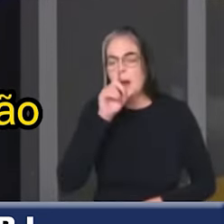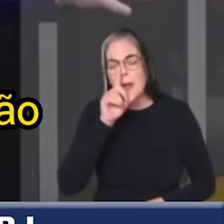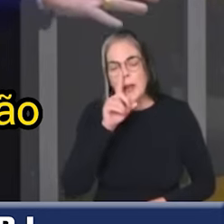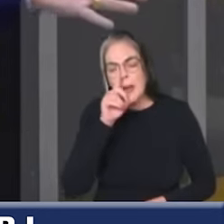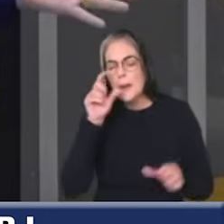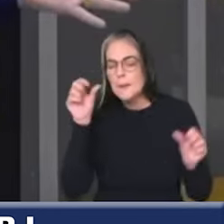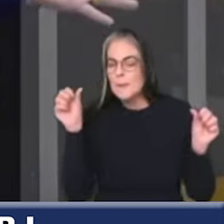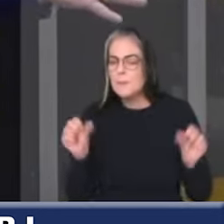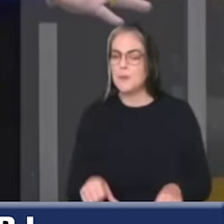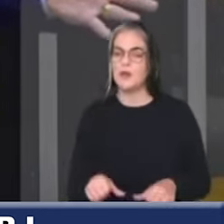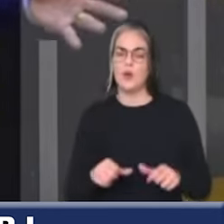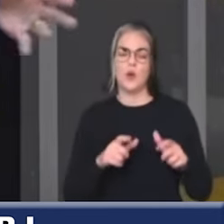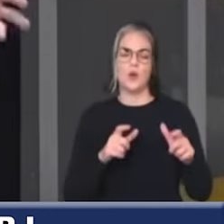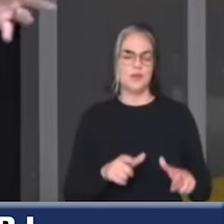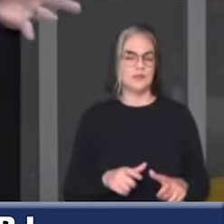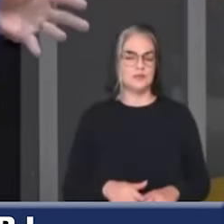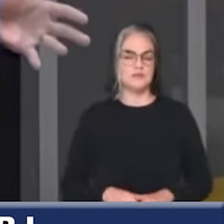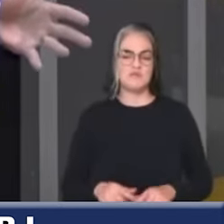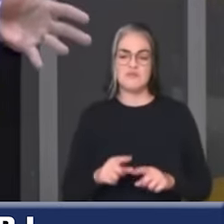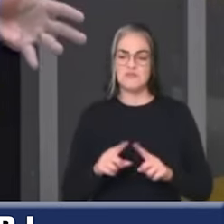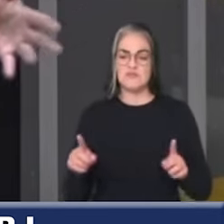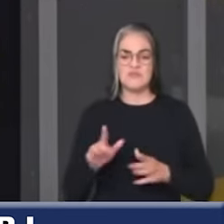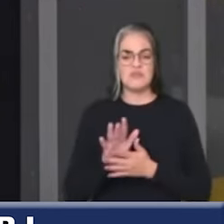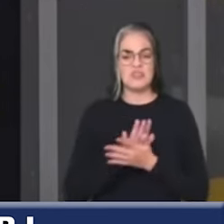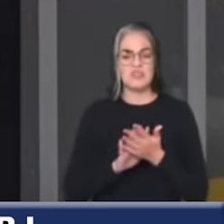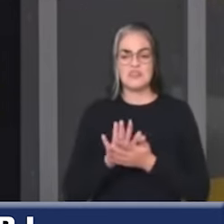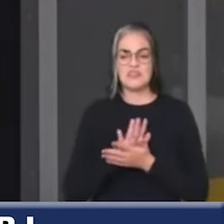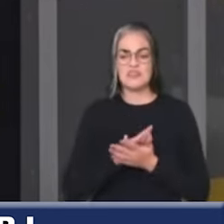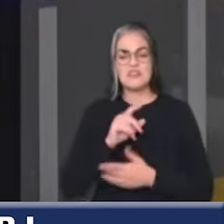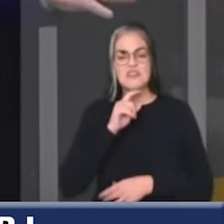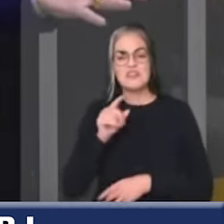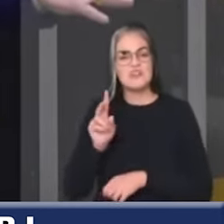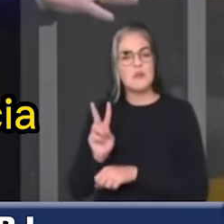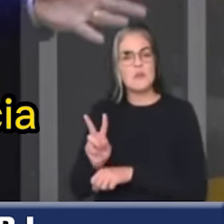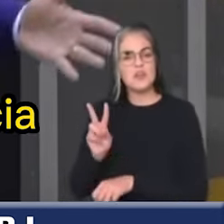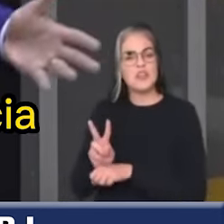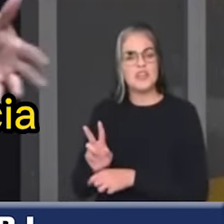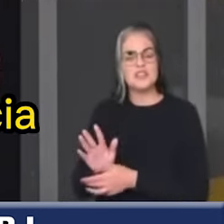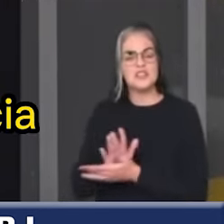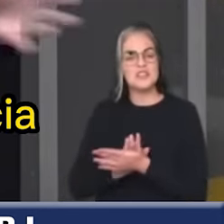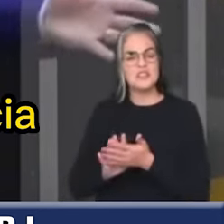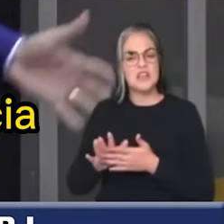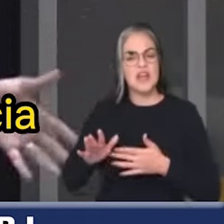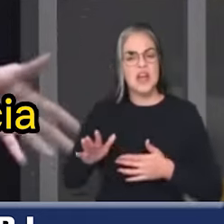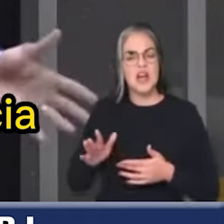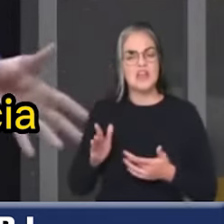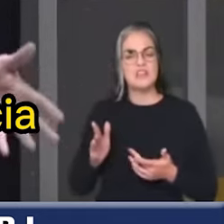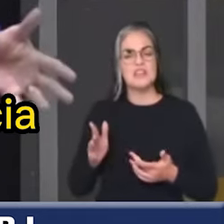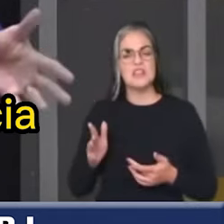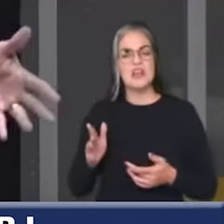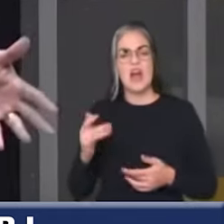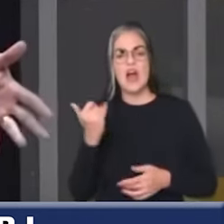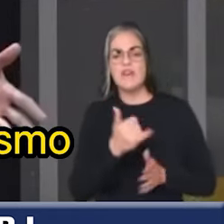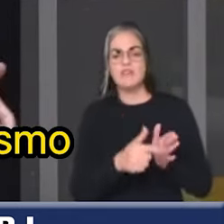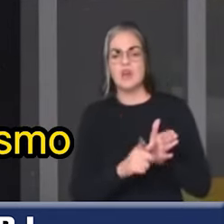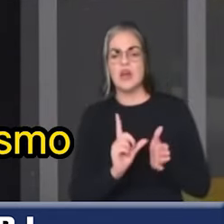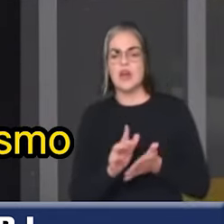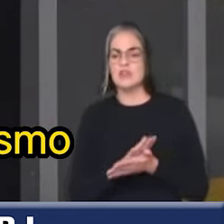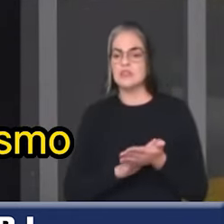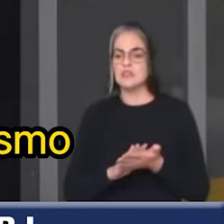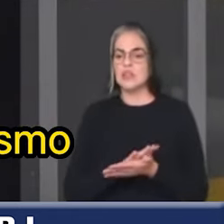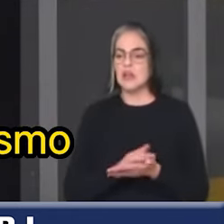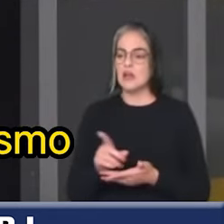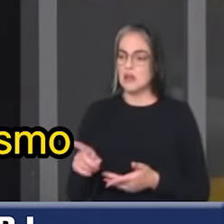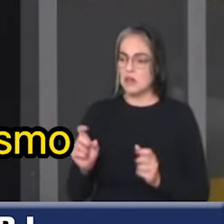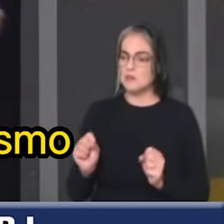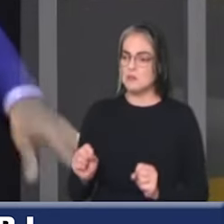ter nenhum tipo de escolta, sem ter que avisar. Ele tem que ensinar a polícia do Rio de Janeiro. E também